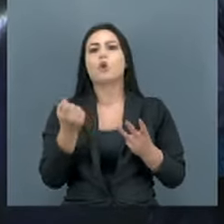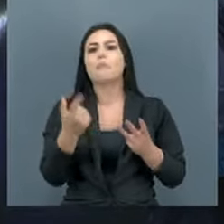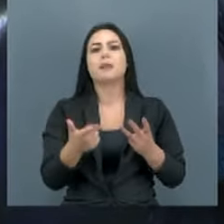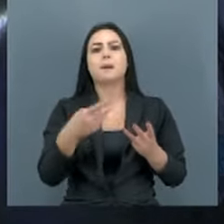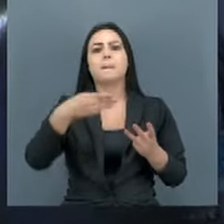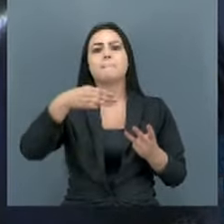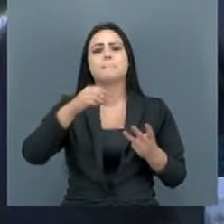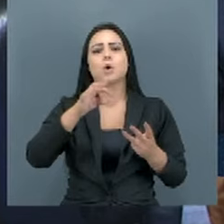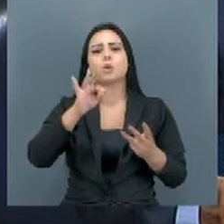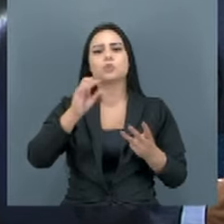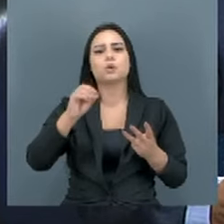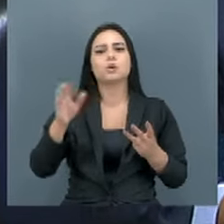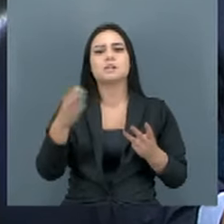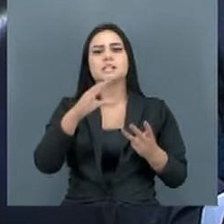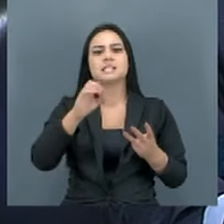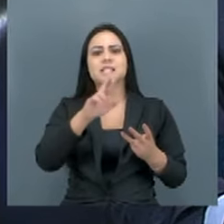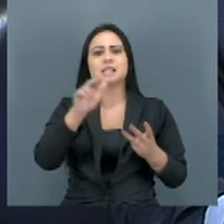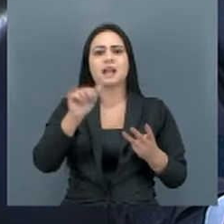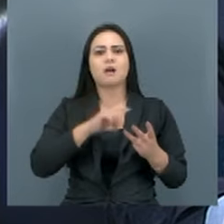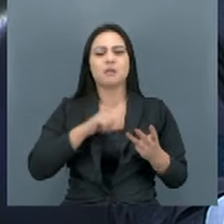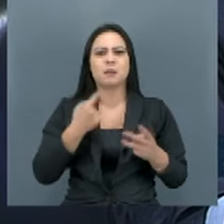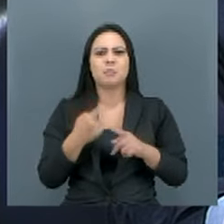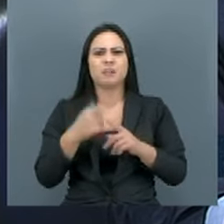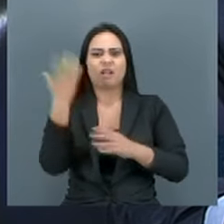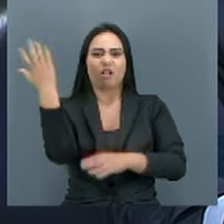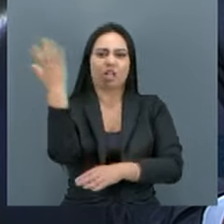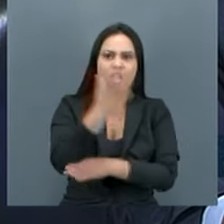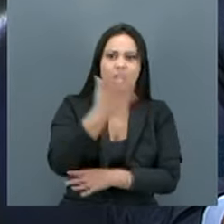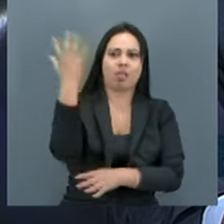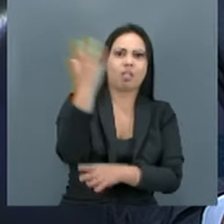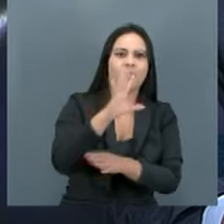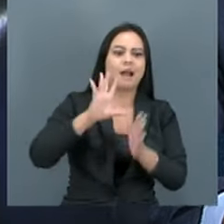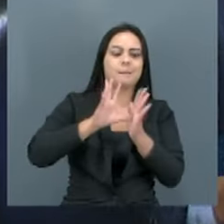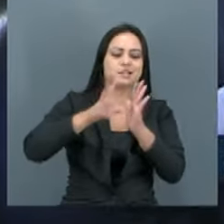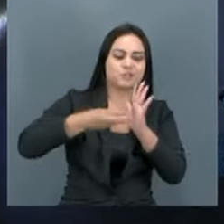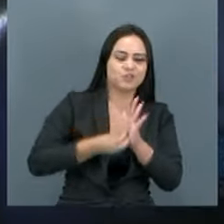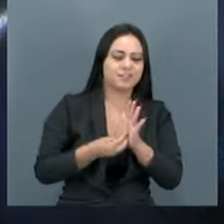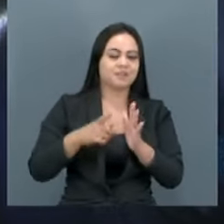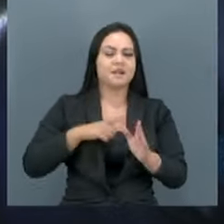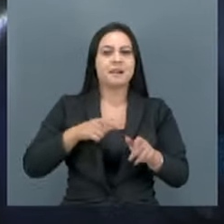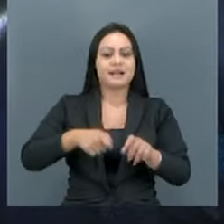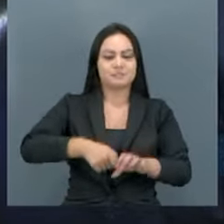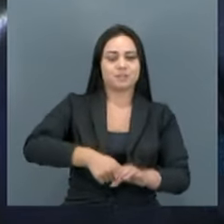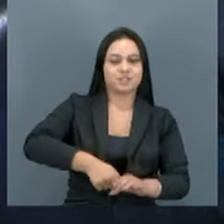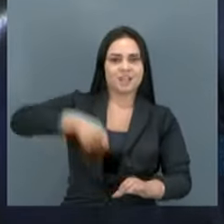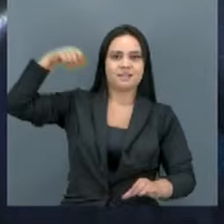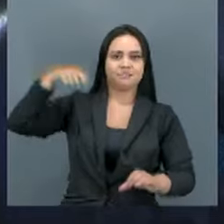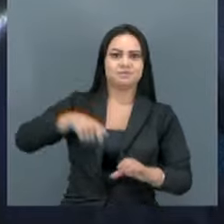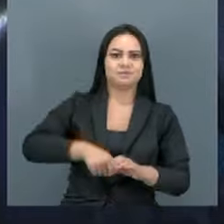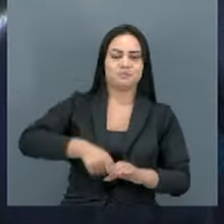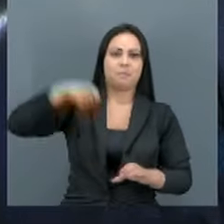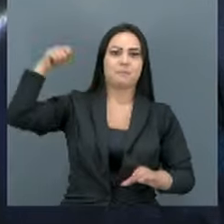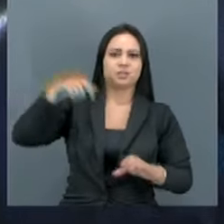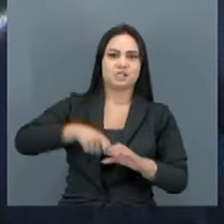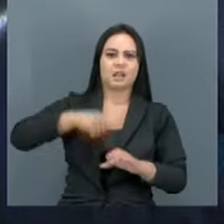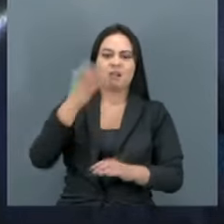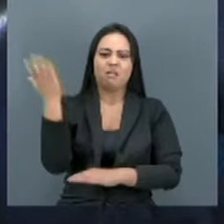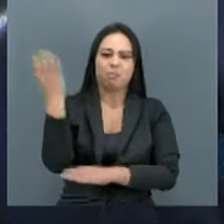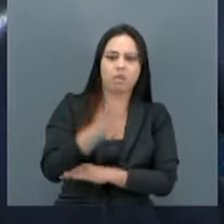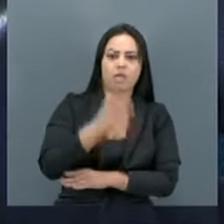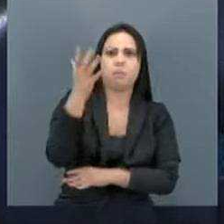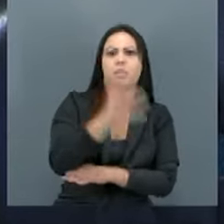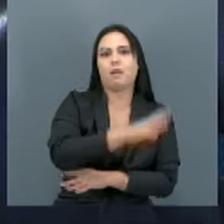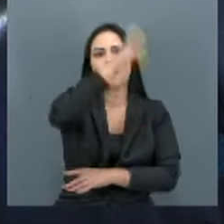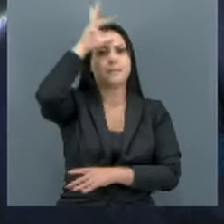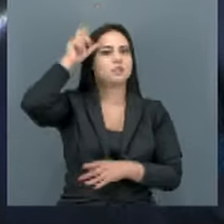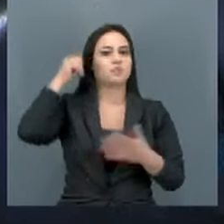mandando devastar a Amazônia, os índios devastar a Amazônia. Mas eles precisam para fazer uma cerca, para fazer uma casa, para fazer um